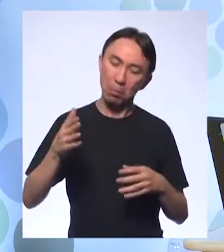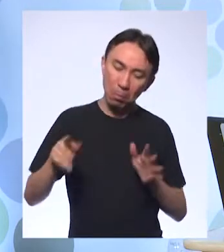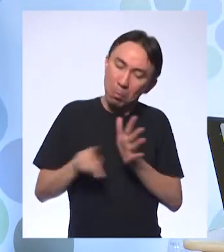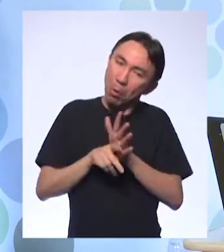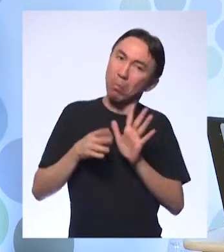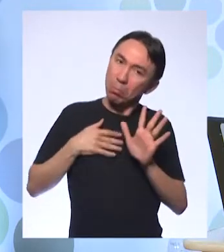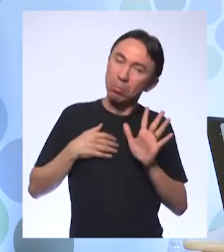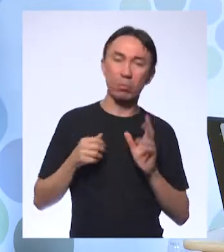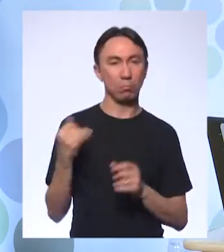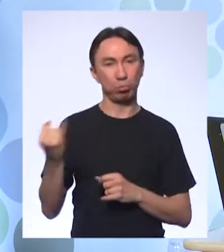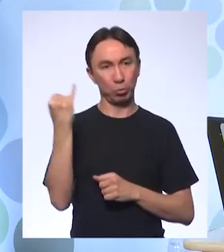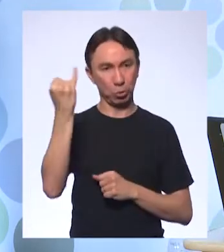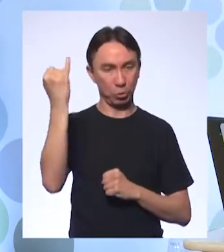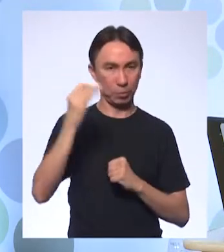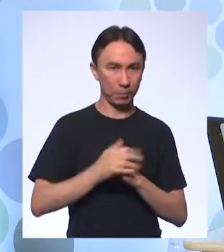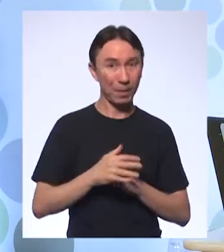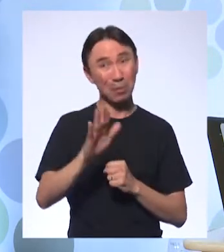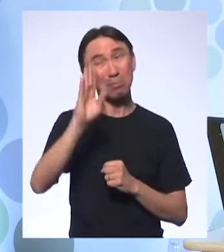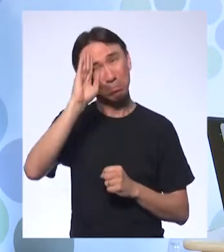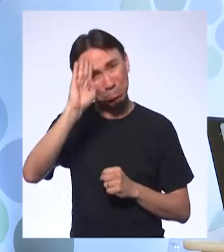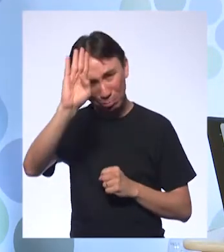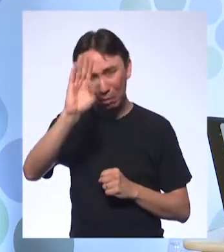vai ser o sexo, tá bom?